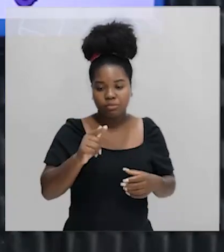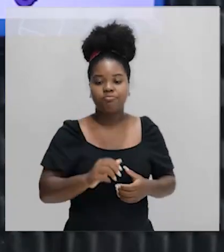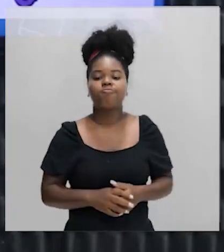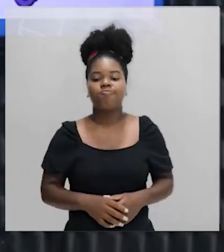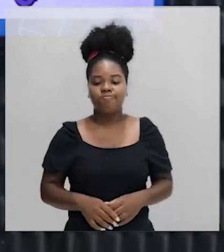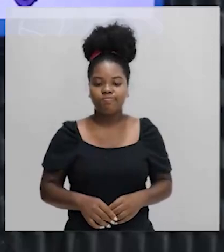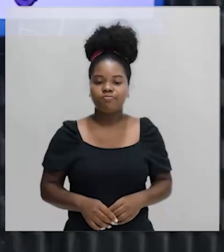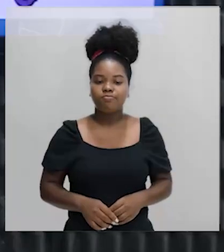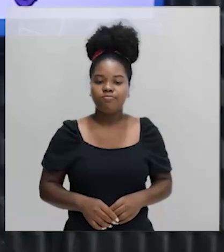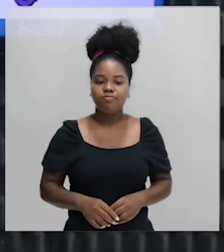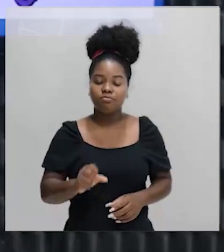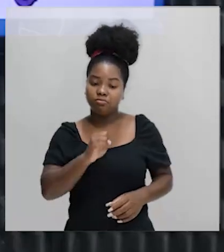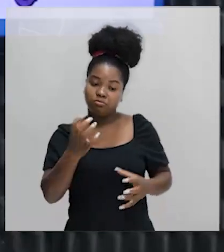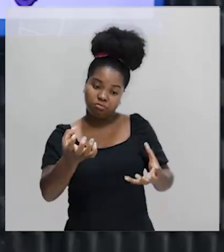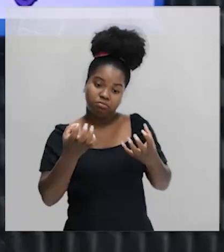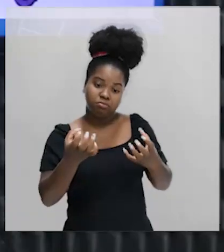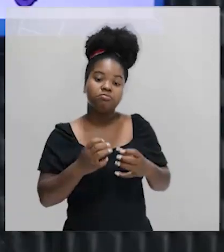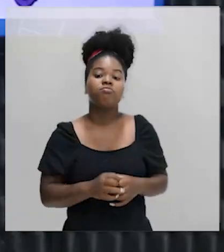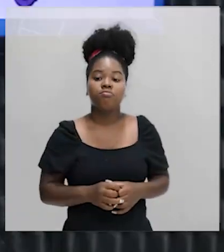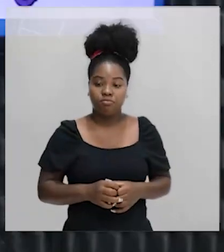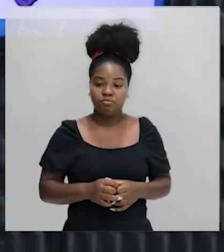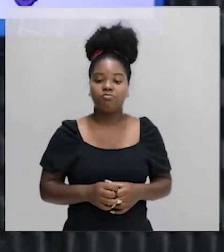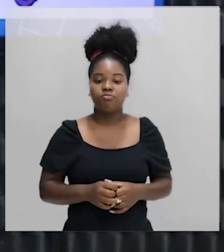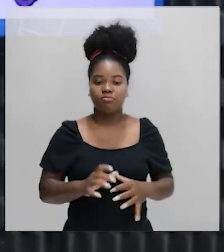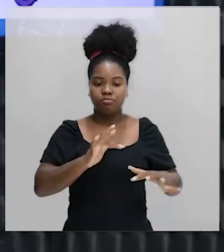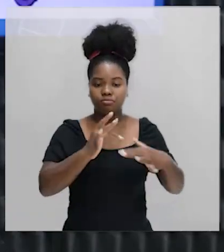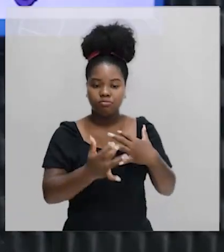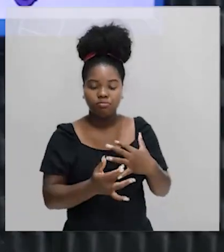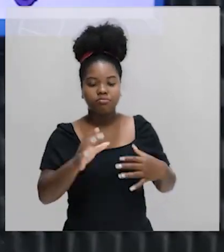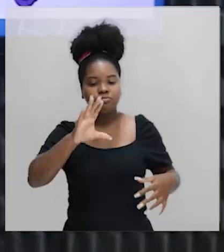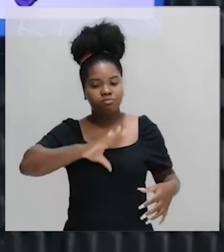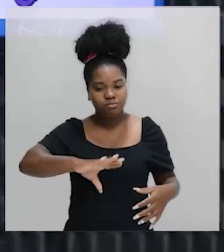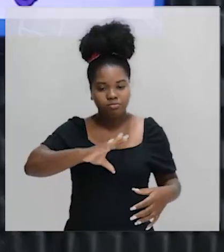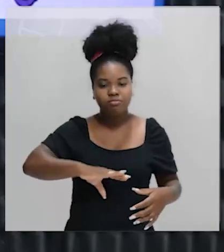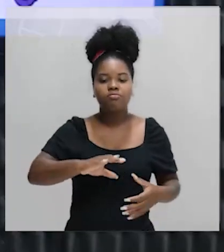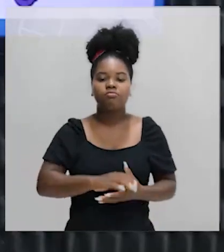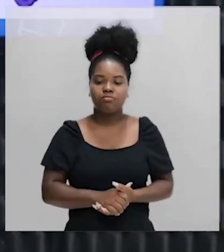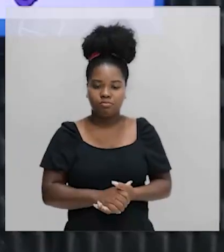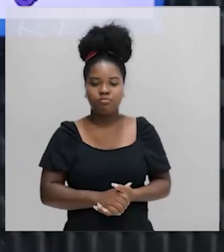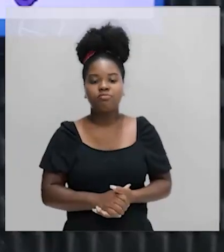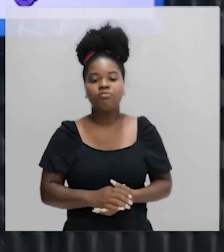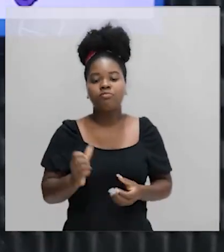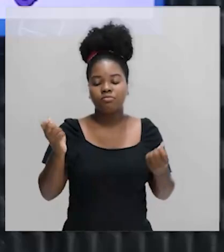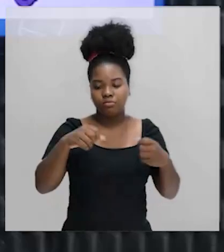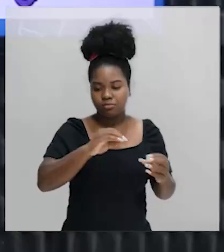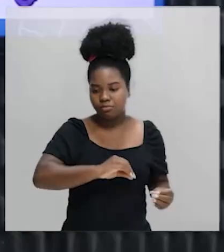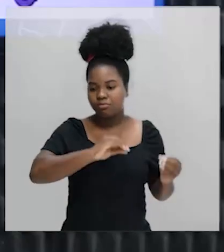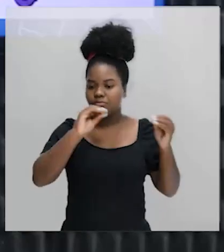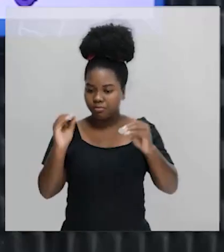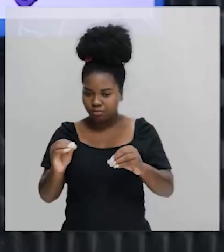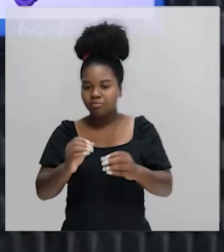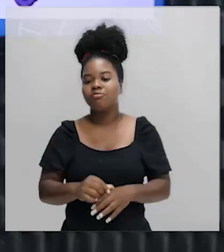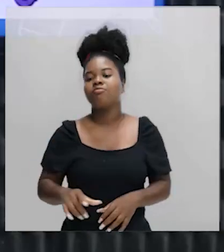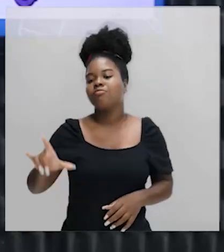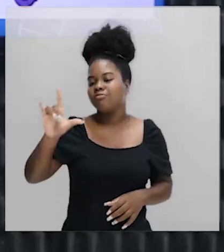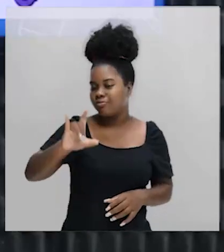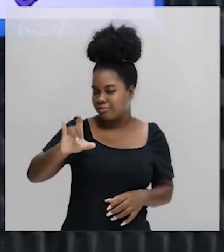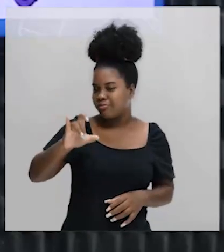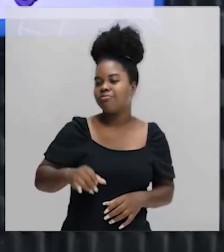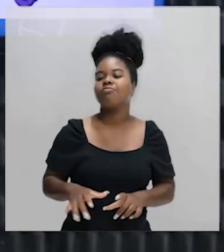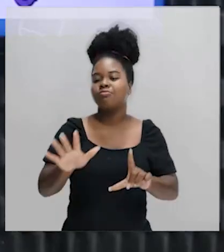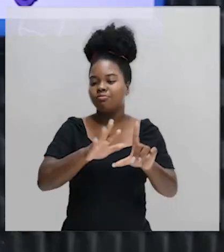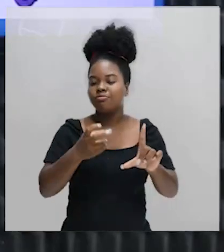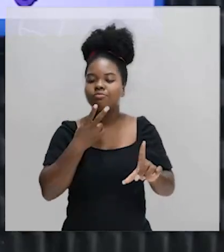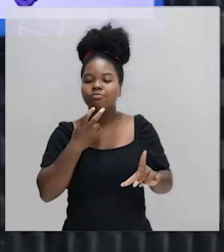temos, tá certo? Se você quiser participar do nosso Momento Português nas redes, você pode mandar a sua sugestão lá no Instagram da